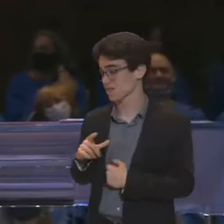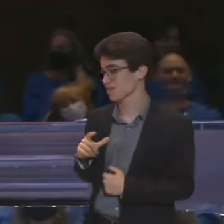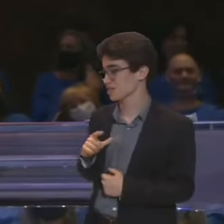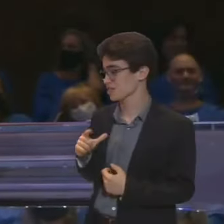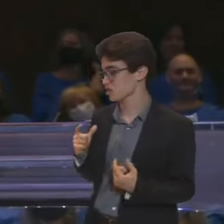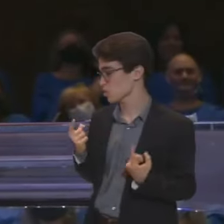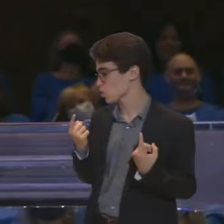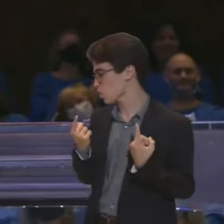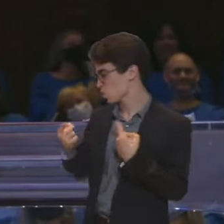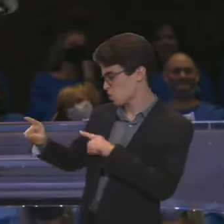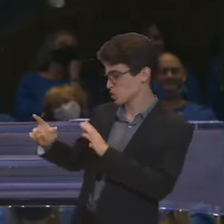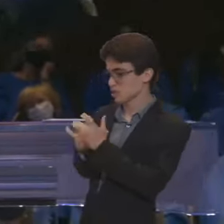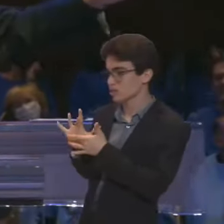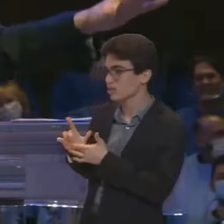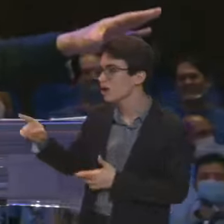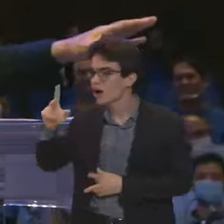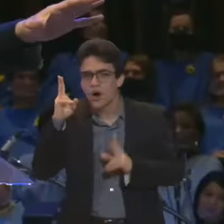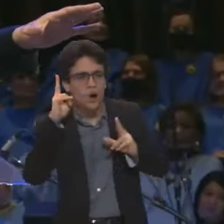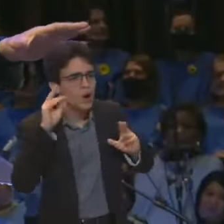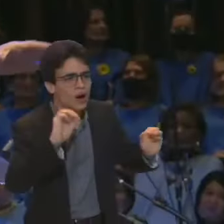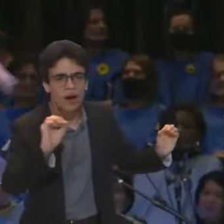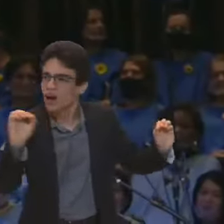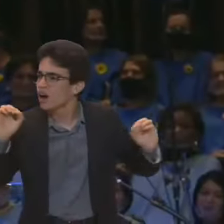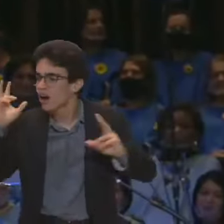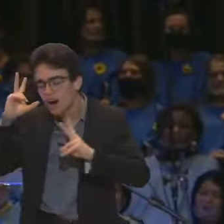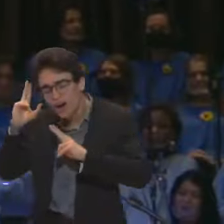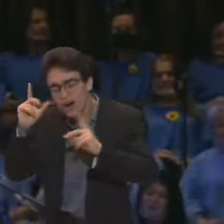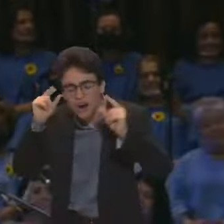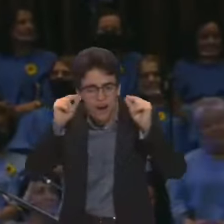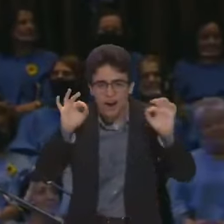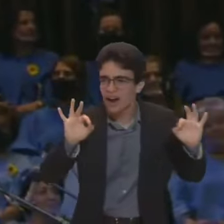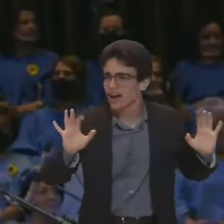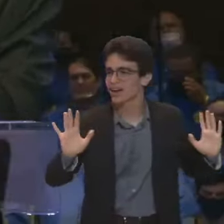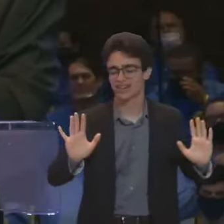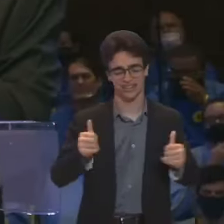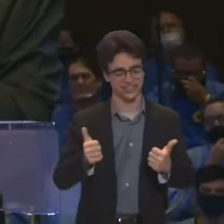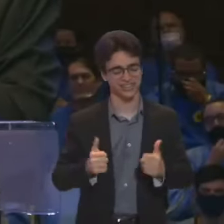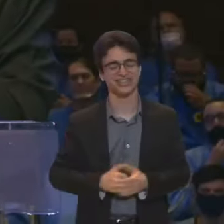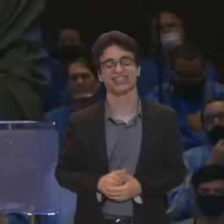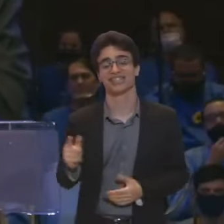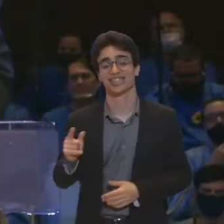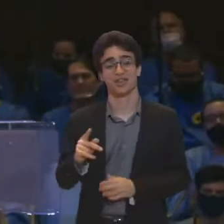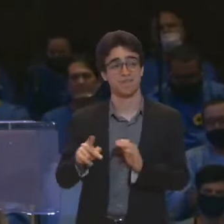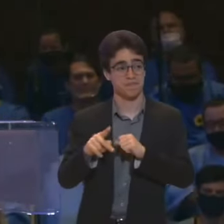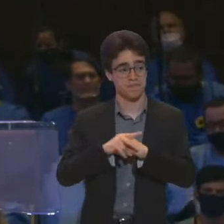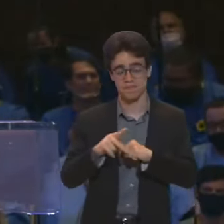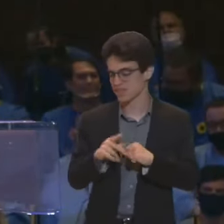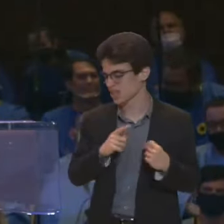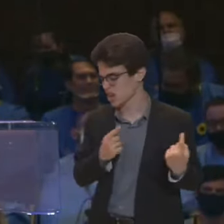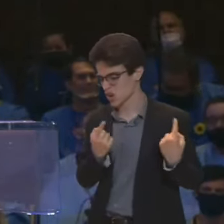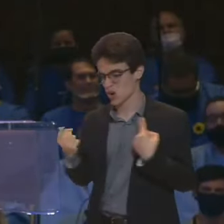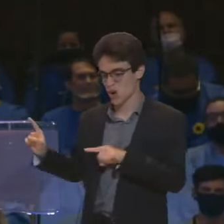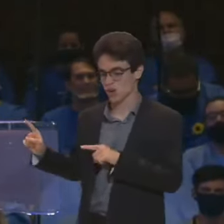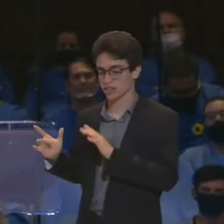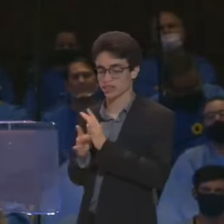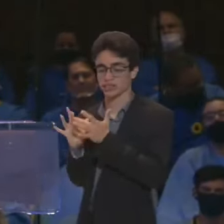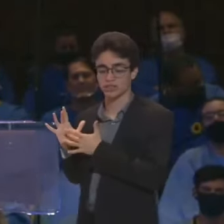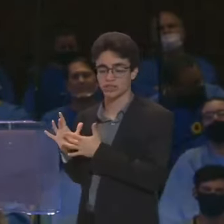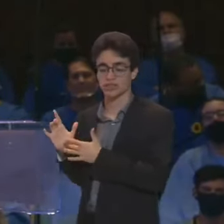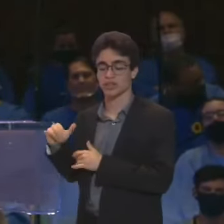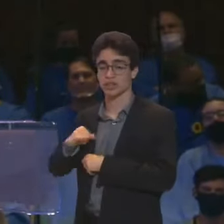traiu Jesus em João 21, ninguém dormiu ainda não? Quando Pedro traiu Jesus em